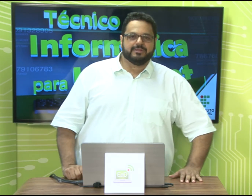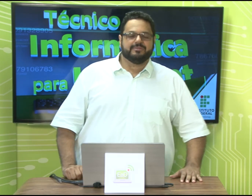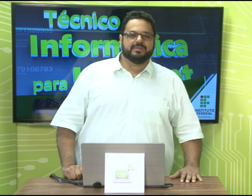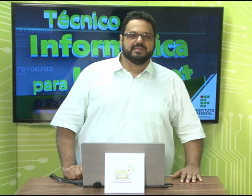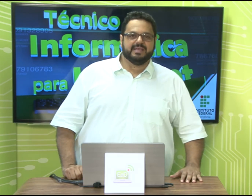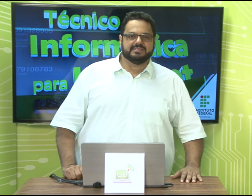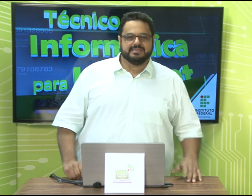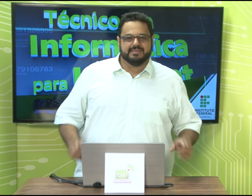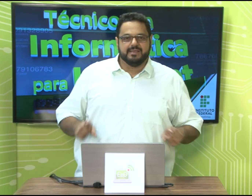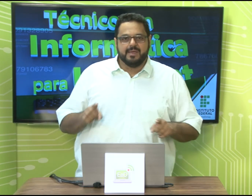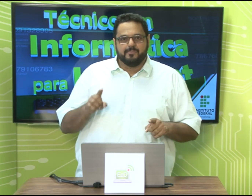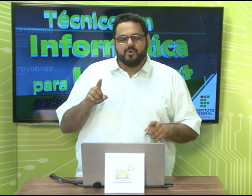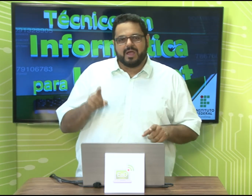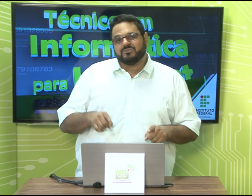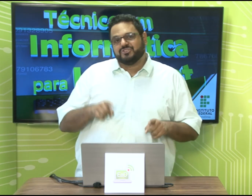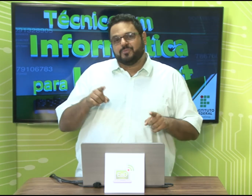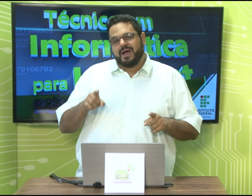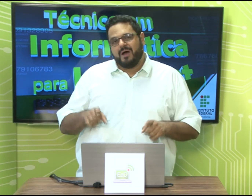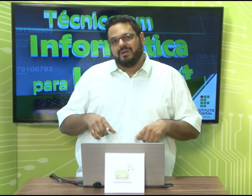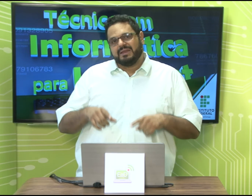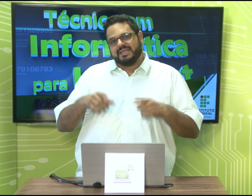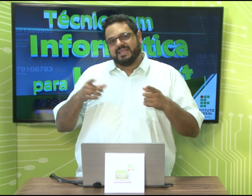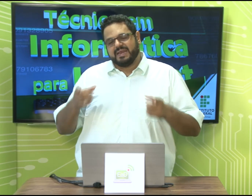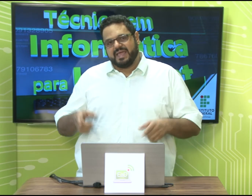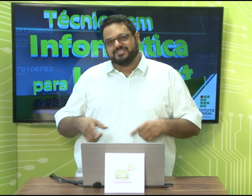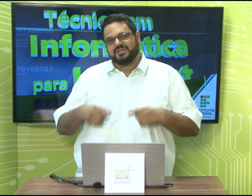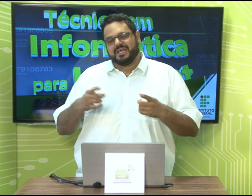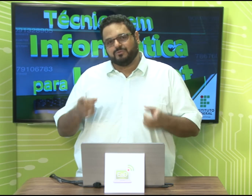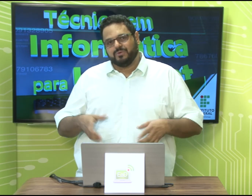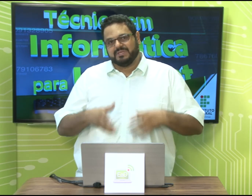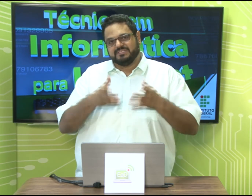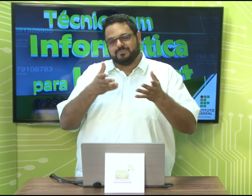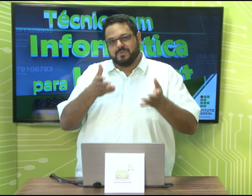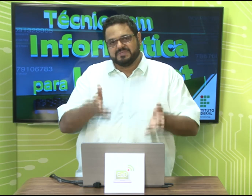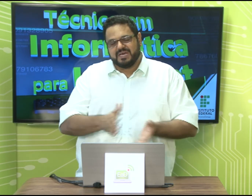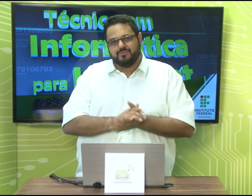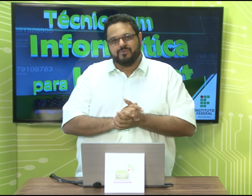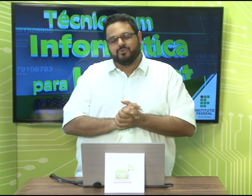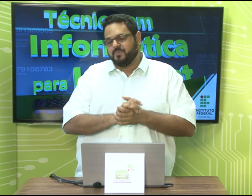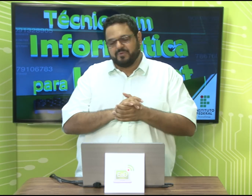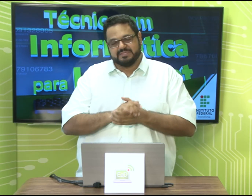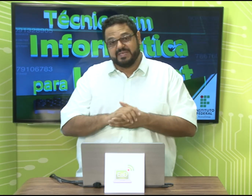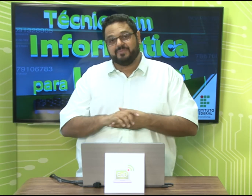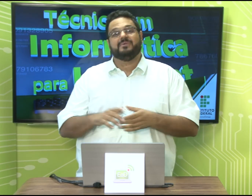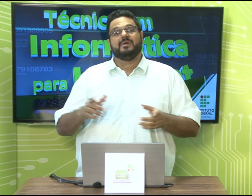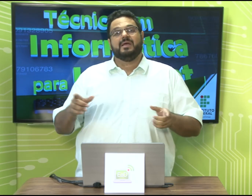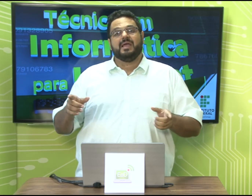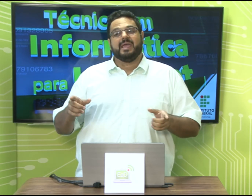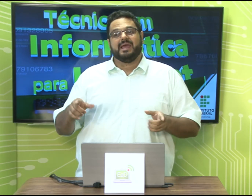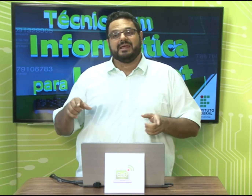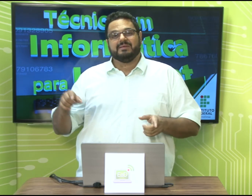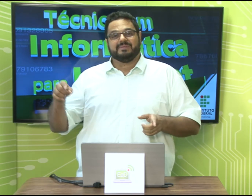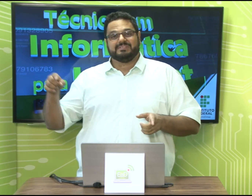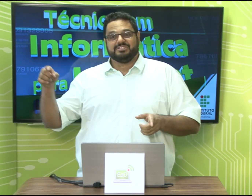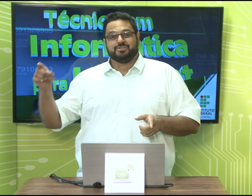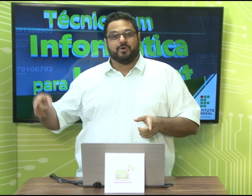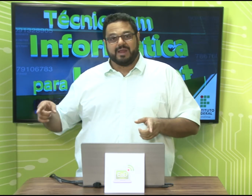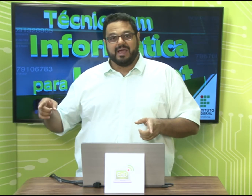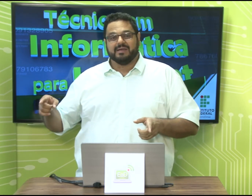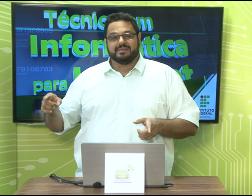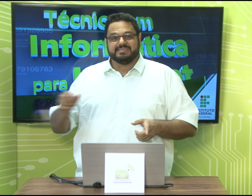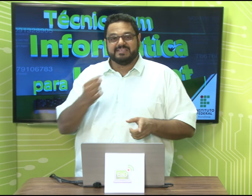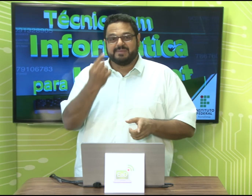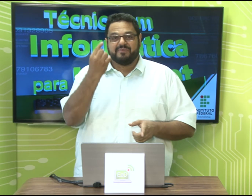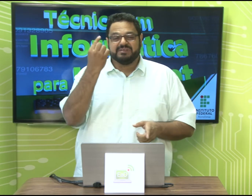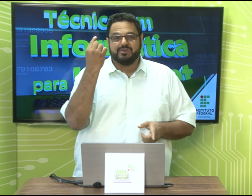tirou nota 10, quer dizer, por causa de uma aula na internet gratuita, disponibilizada no YouTube, por exemplo, de